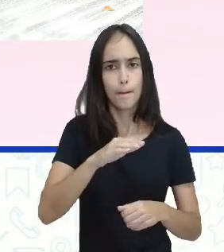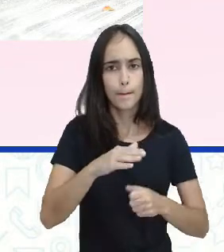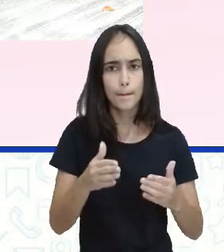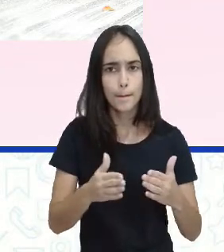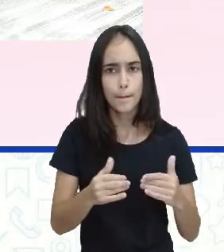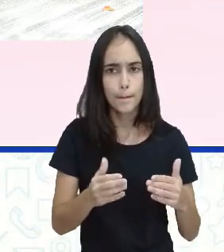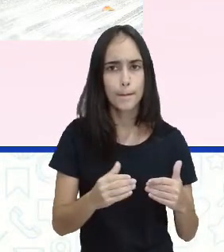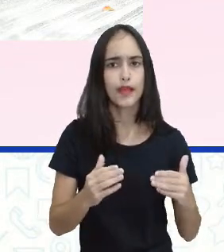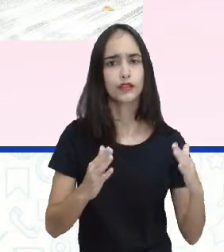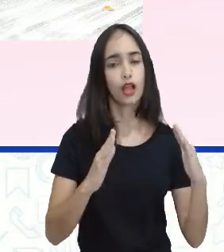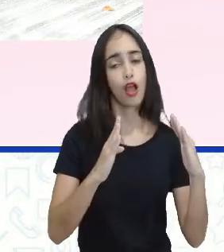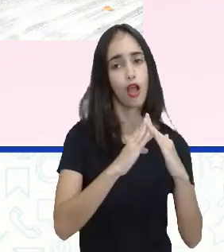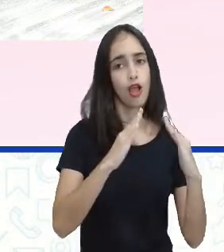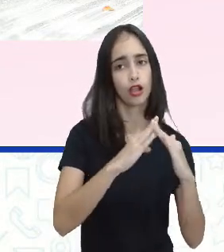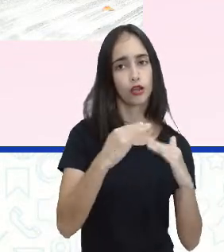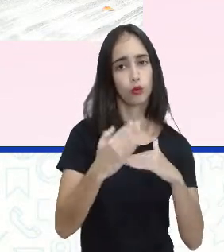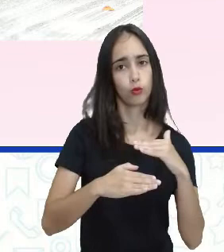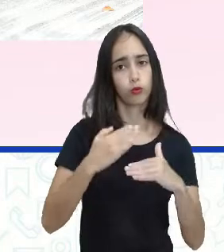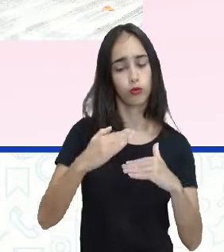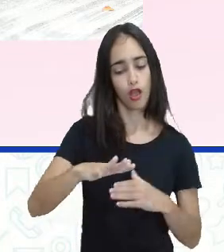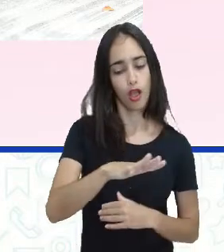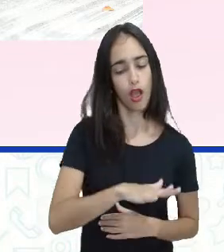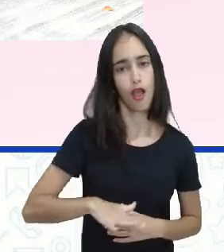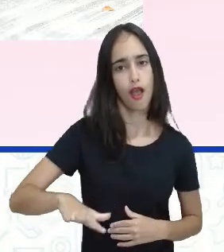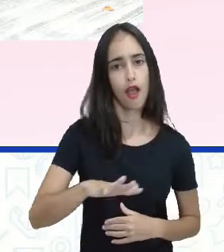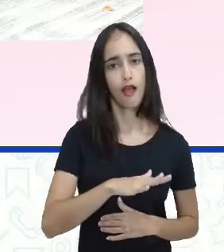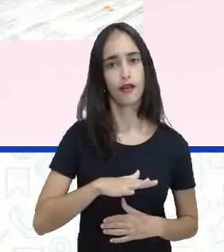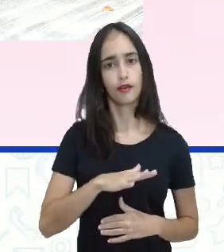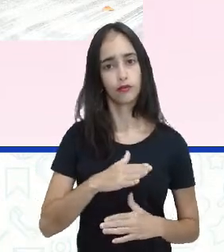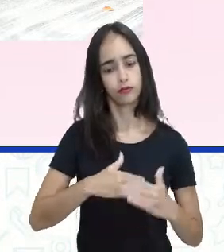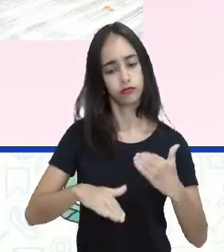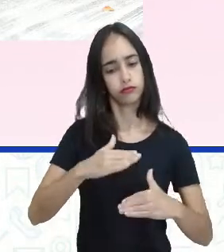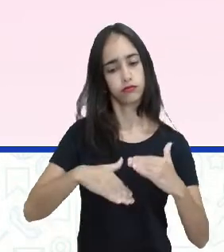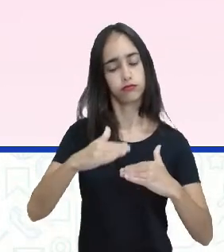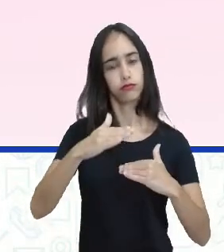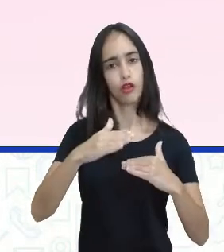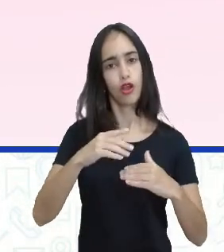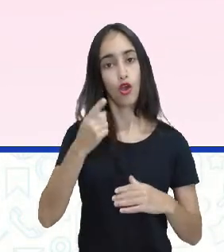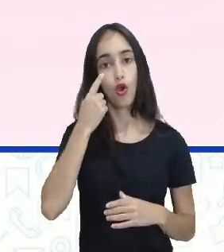construída. Observe a tabela de preços que ele apresenta.